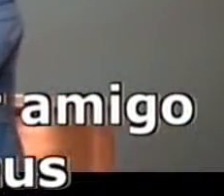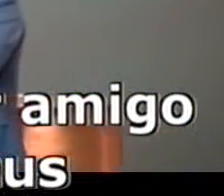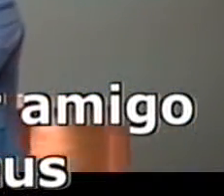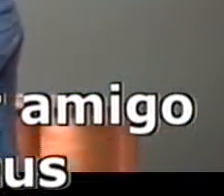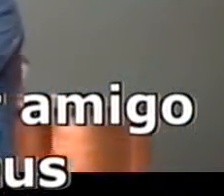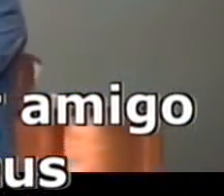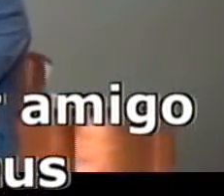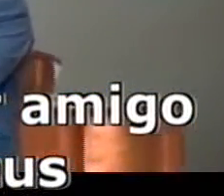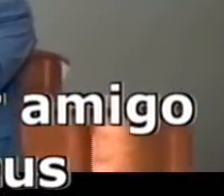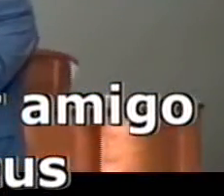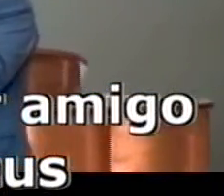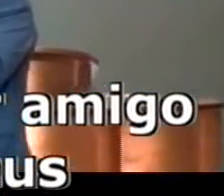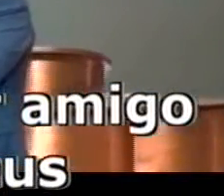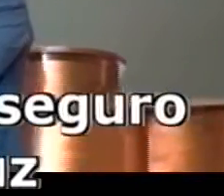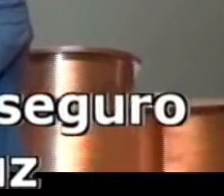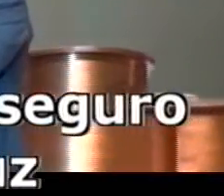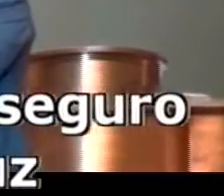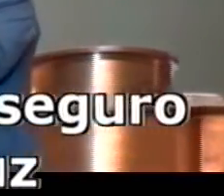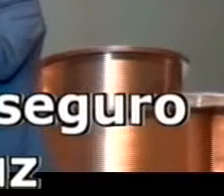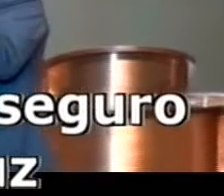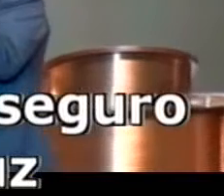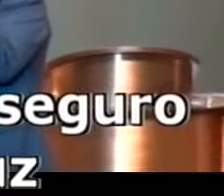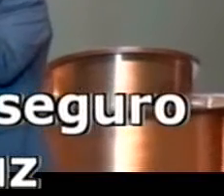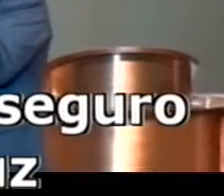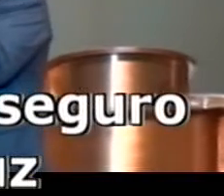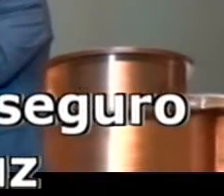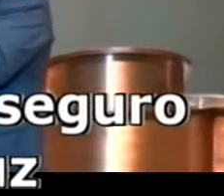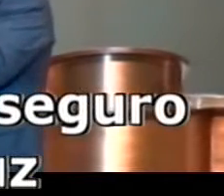na sociedade.